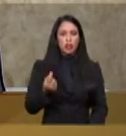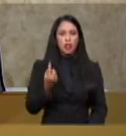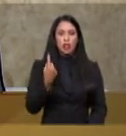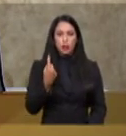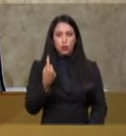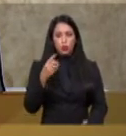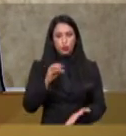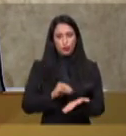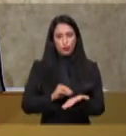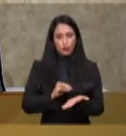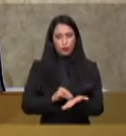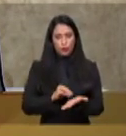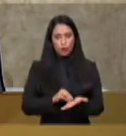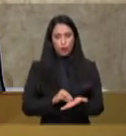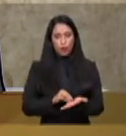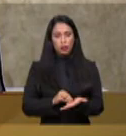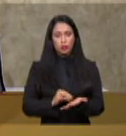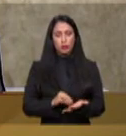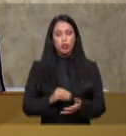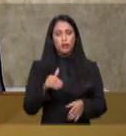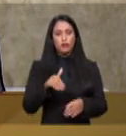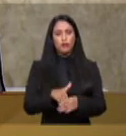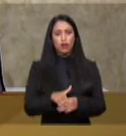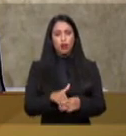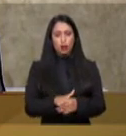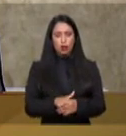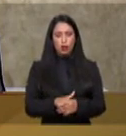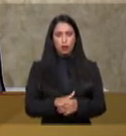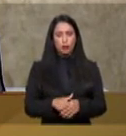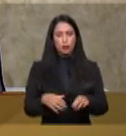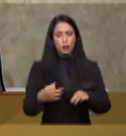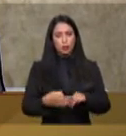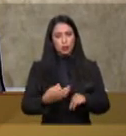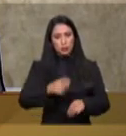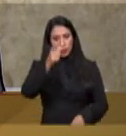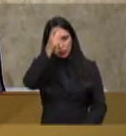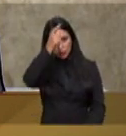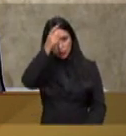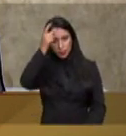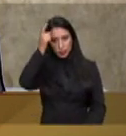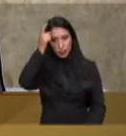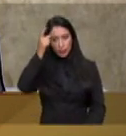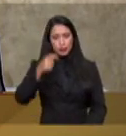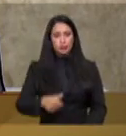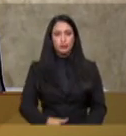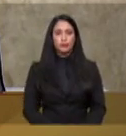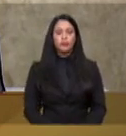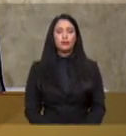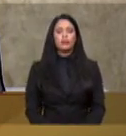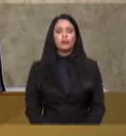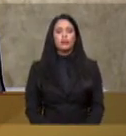voto de sua excelência, o ministro Ricardo Lewandowski.